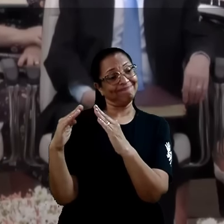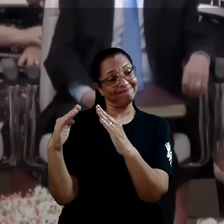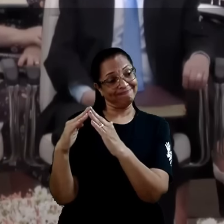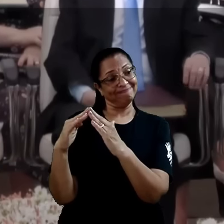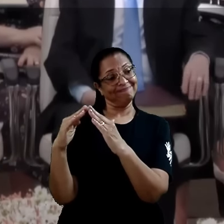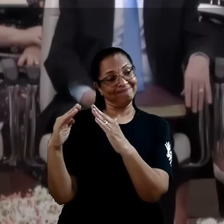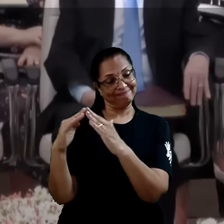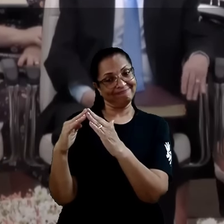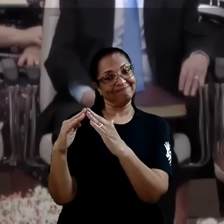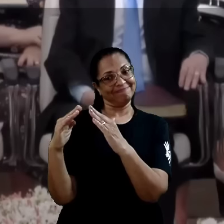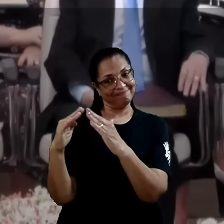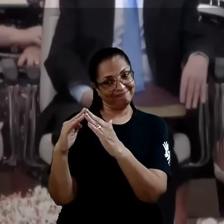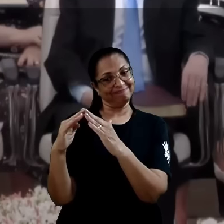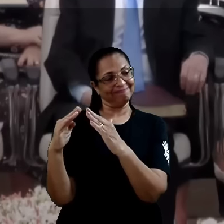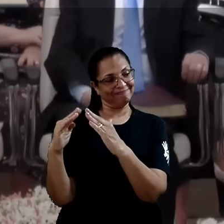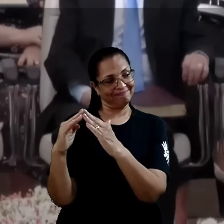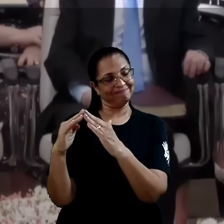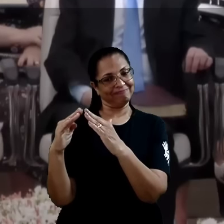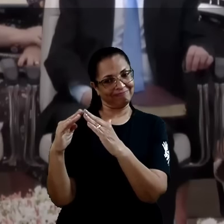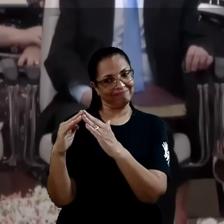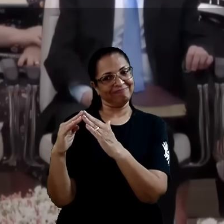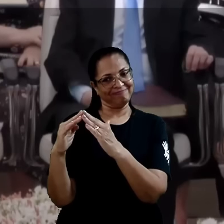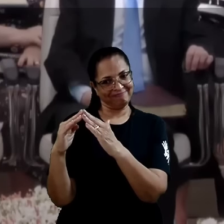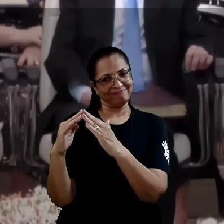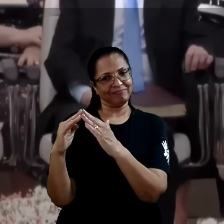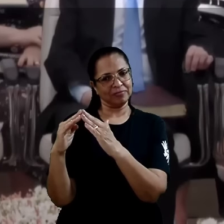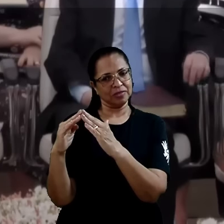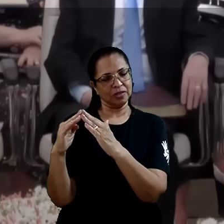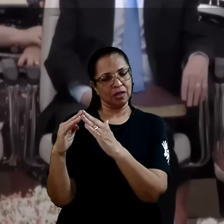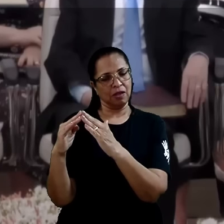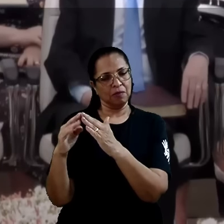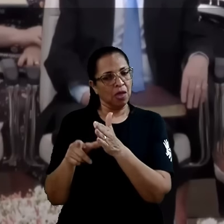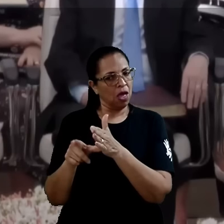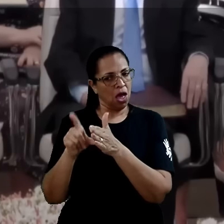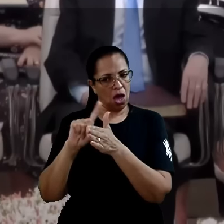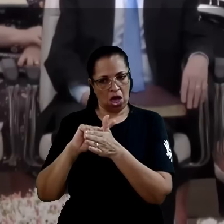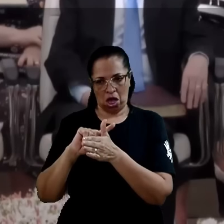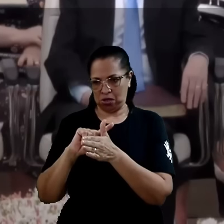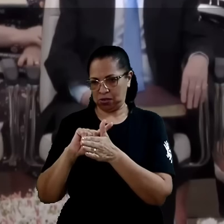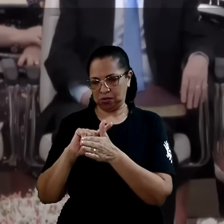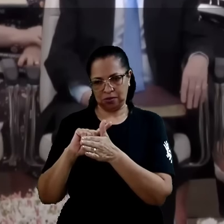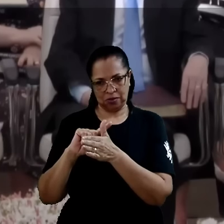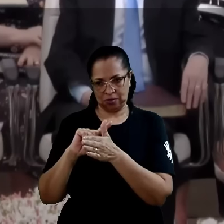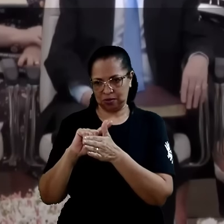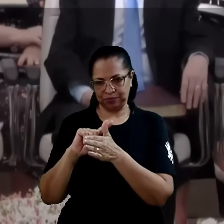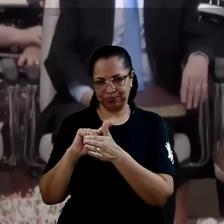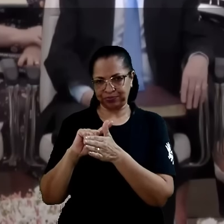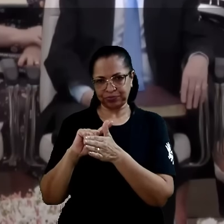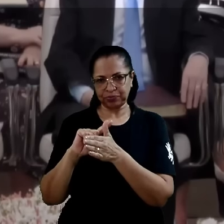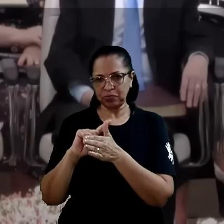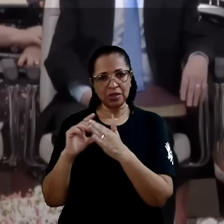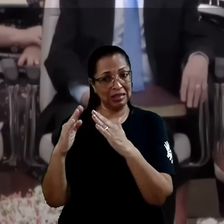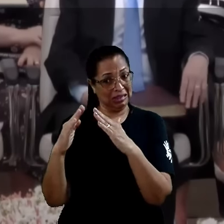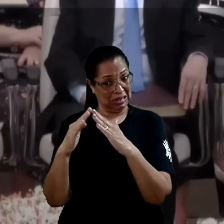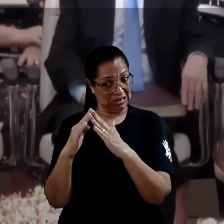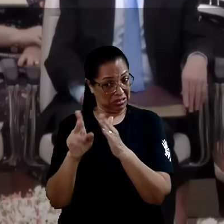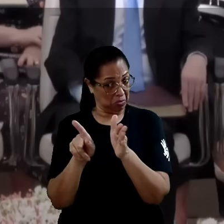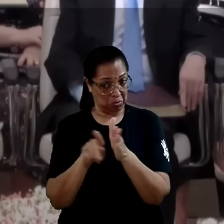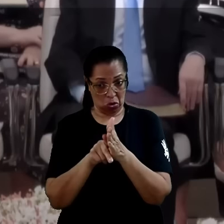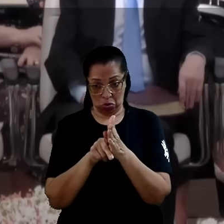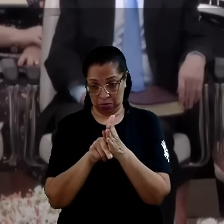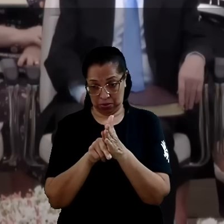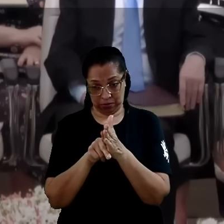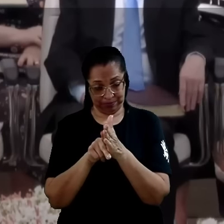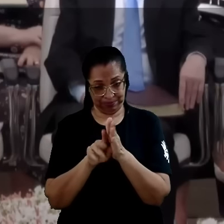né Cláudia Pra Glória de Deus estamos a minha é minha casa minha vida né você fica a